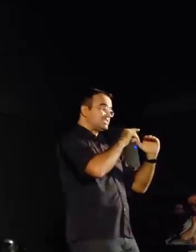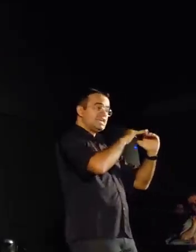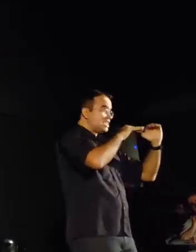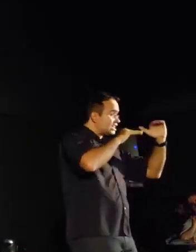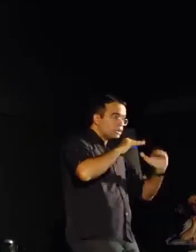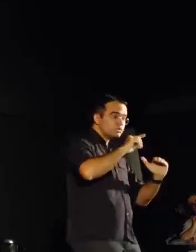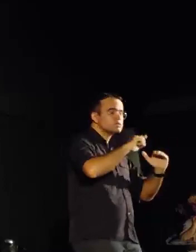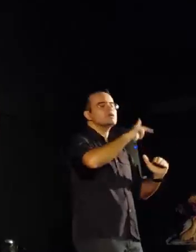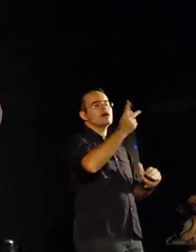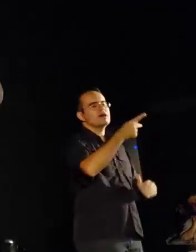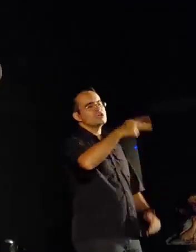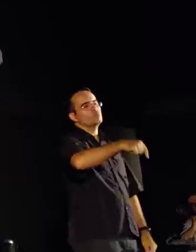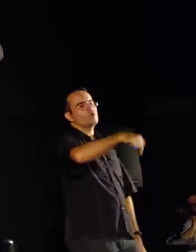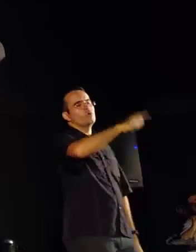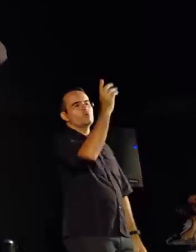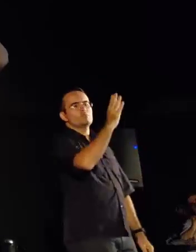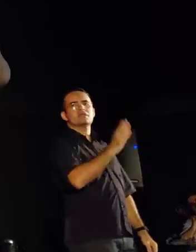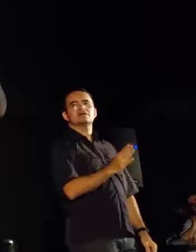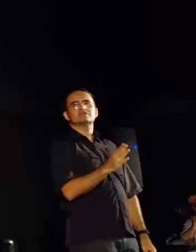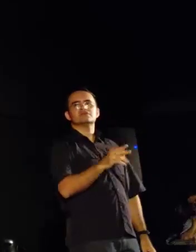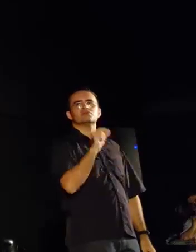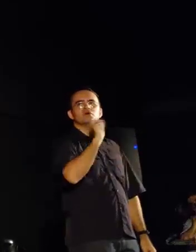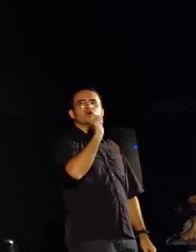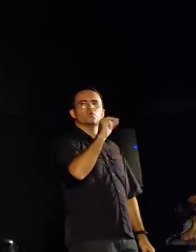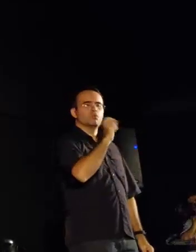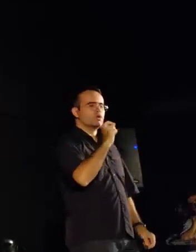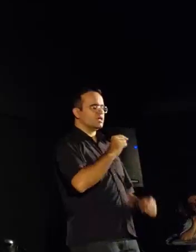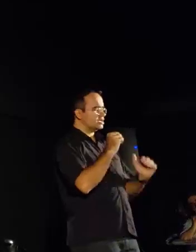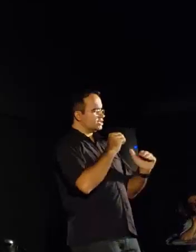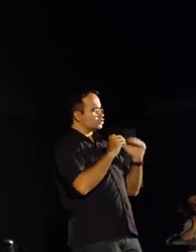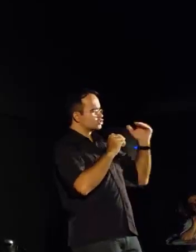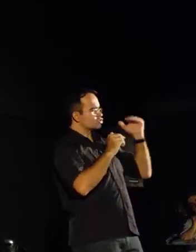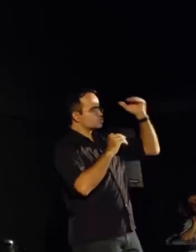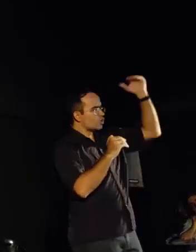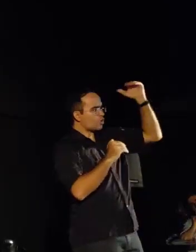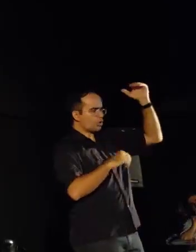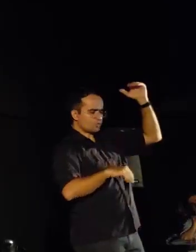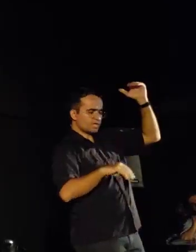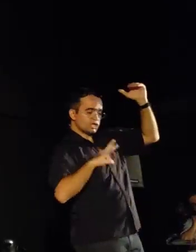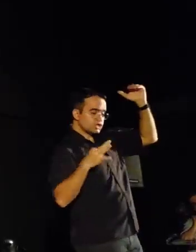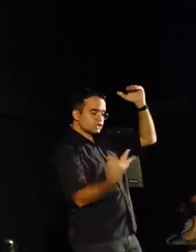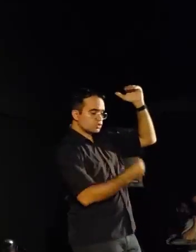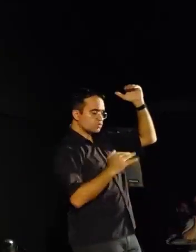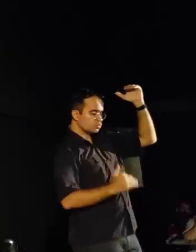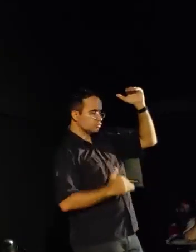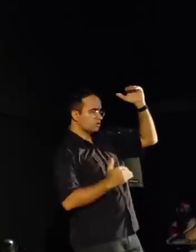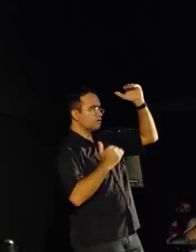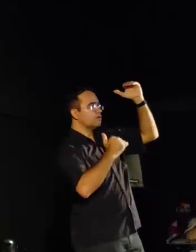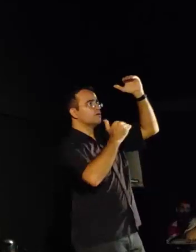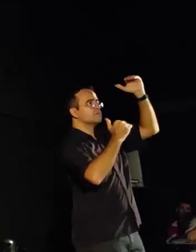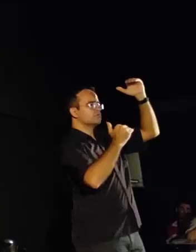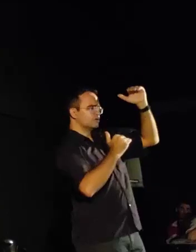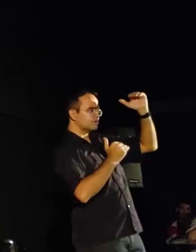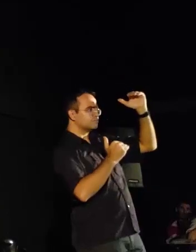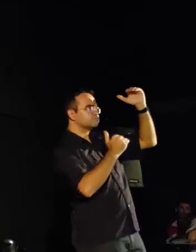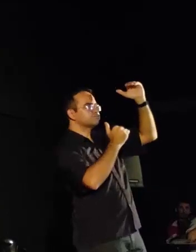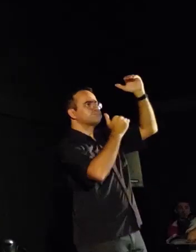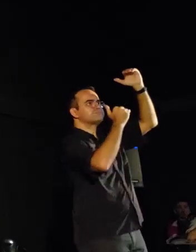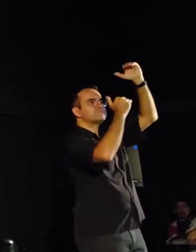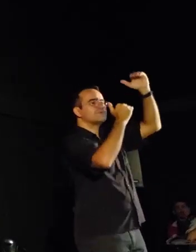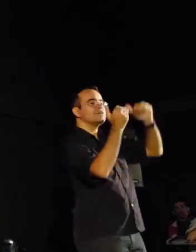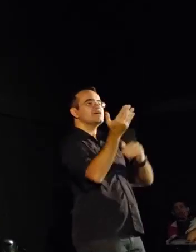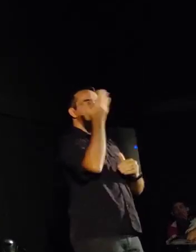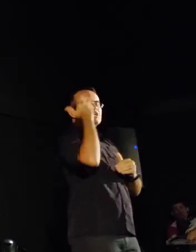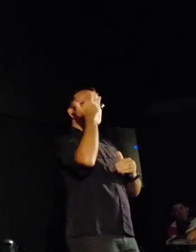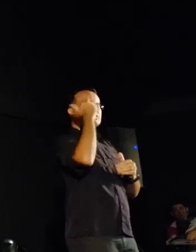no Brasil, que foi isso aqui. Então sobe todo mundo. Então o que acontece quando sobe todo mundo? Aquele setor que está lá em